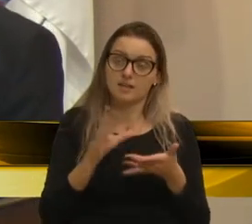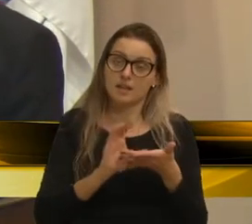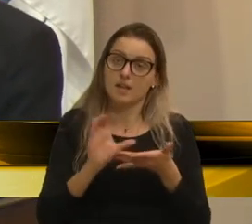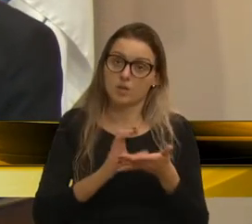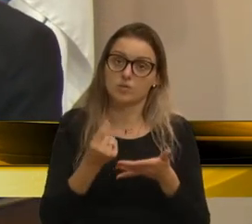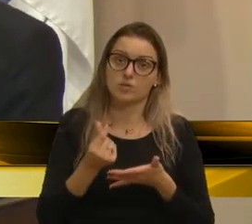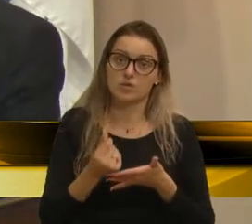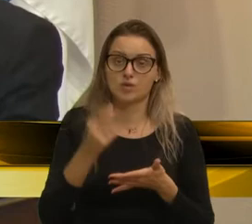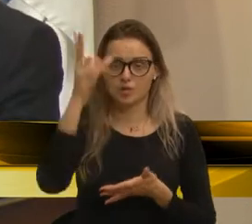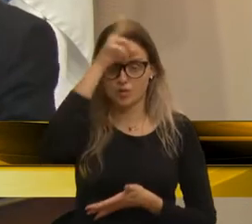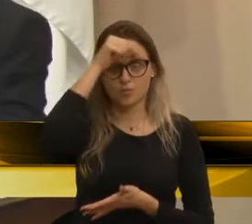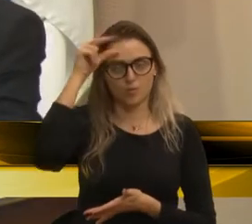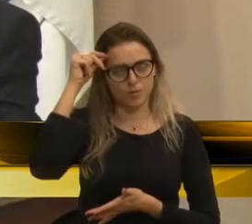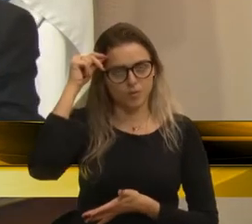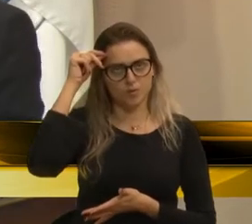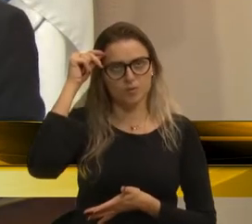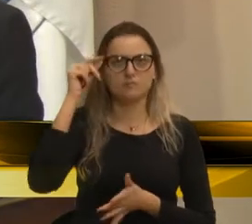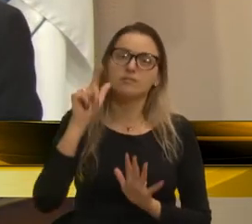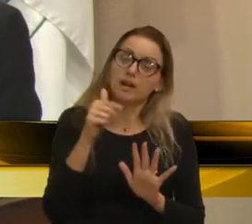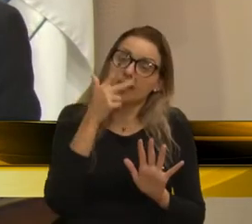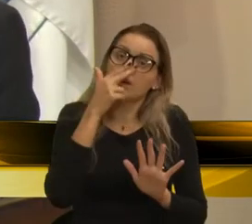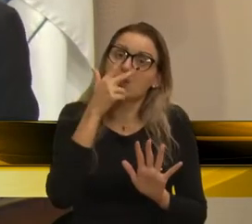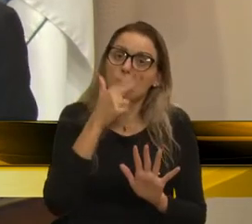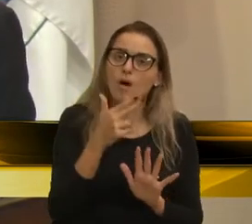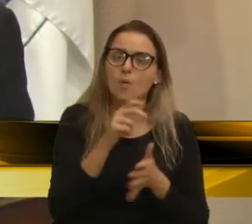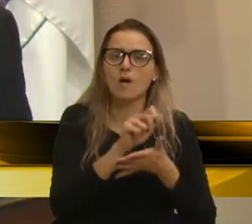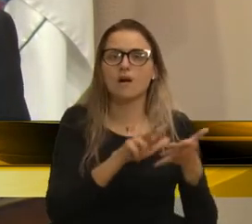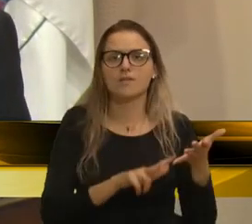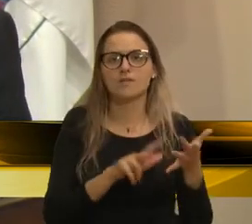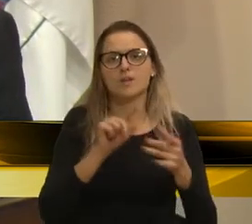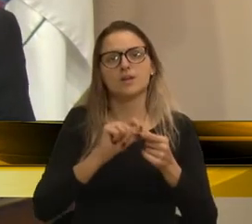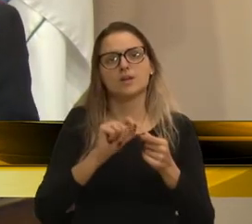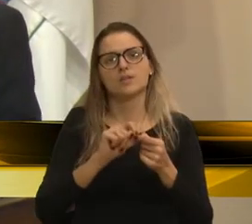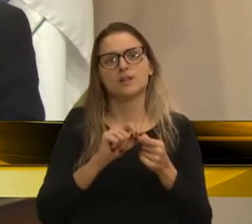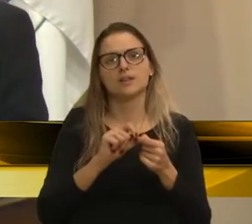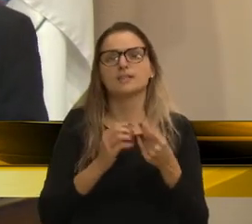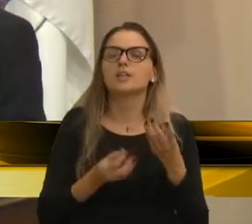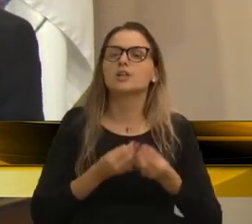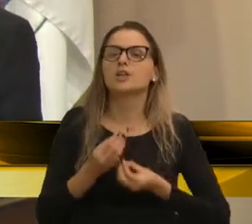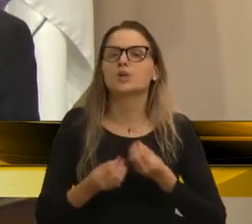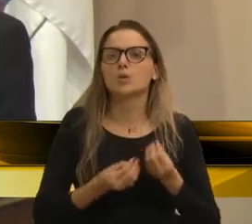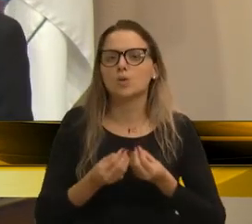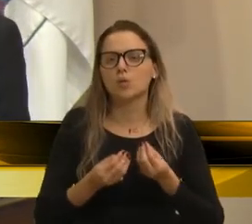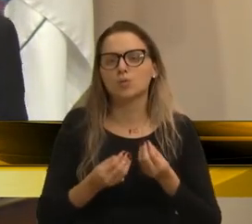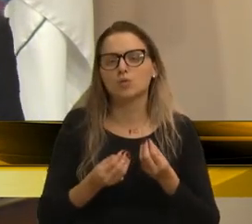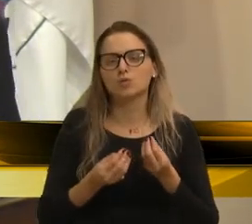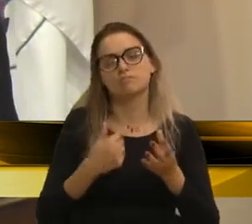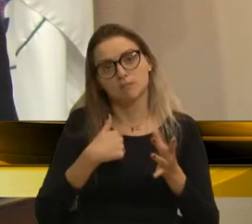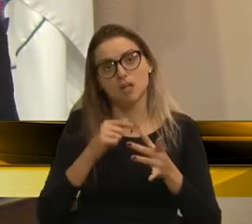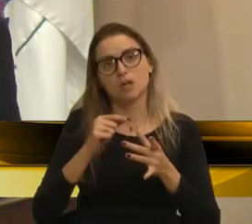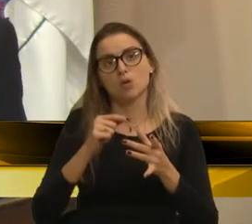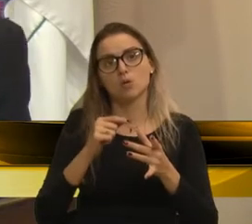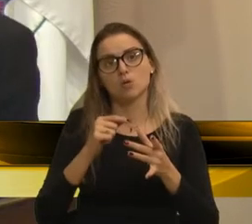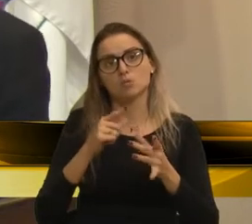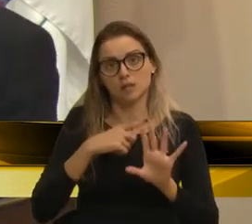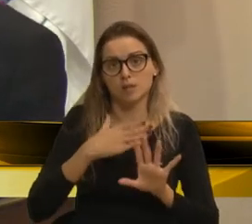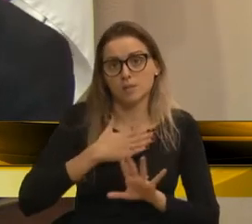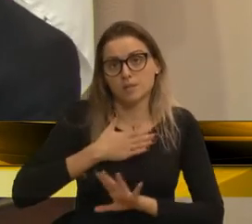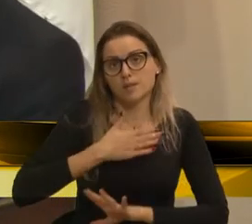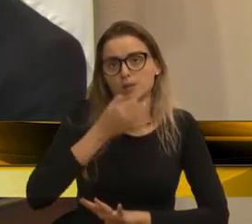públicos e, como tal, é que as nossas análises são feitas e, como tal, é que eu dou meu posicionamento. Por